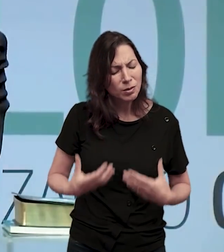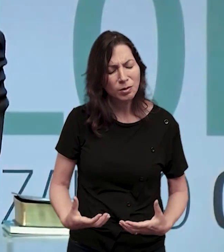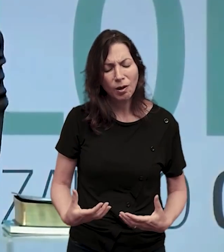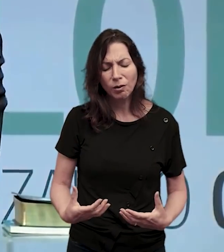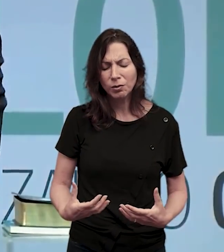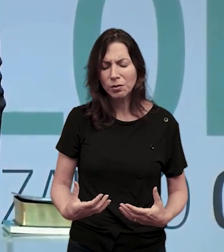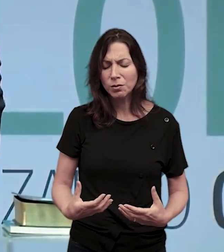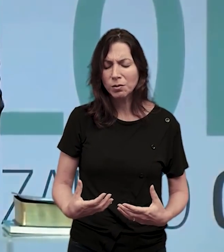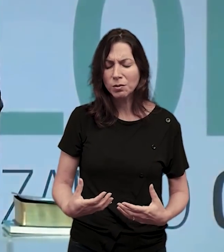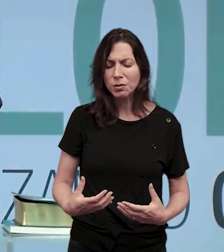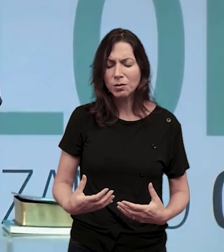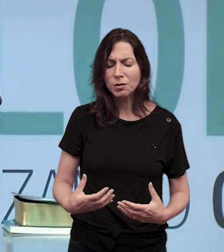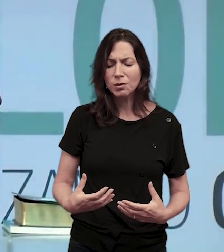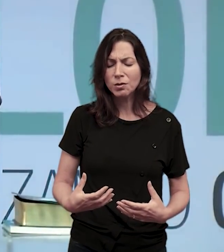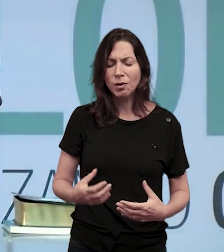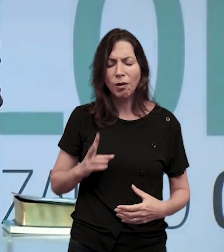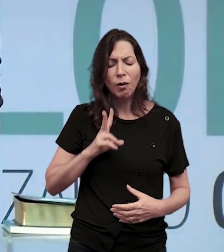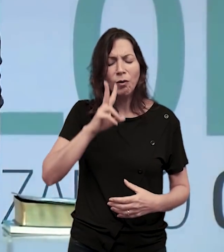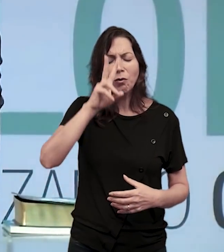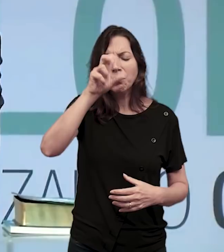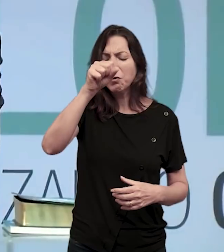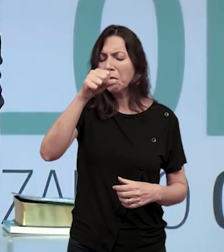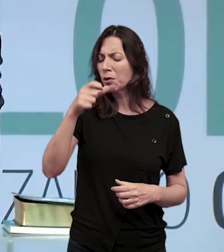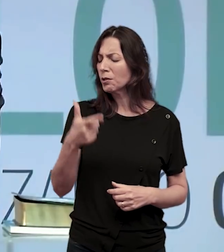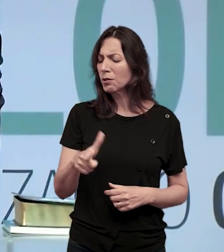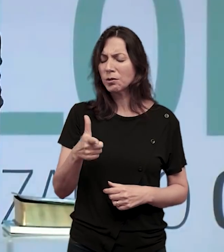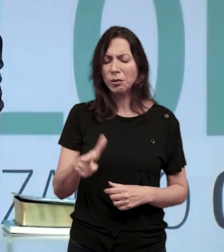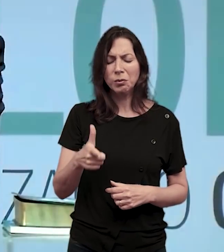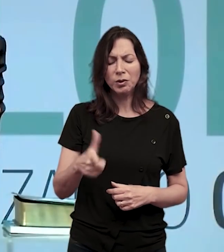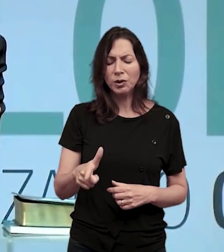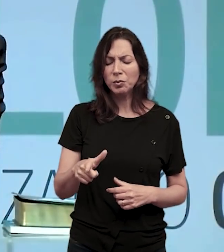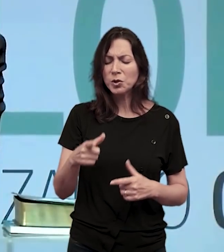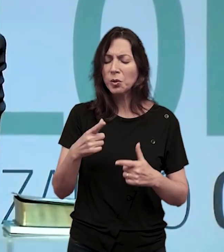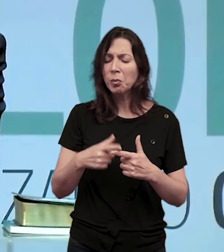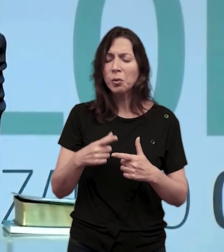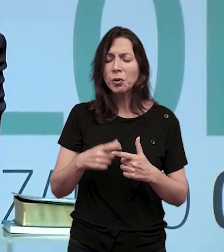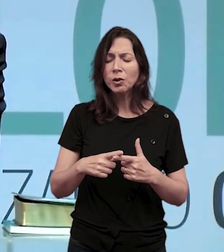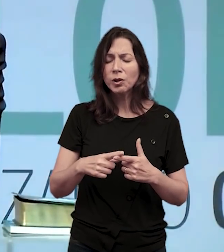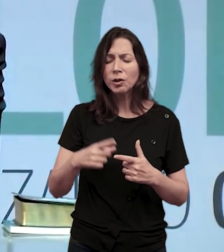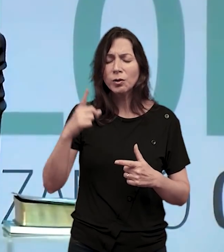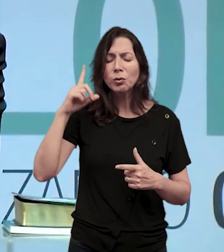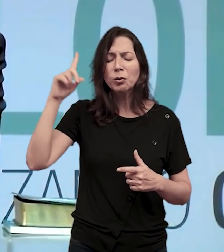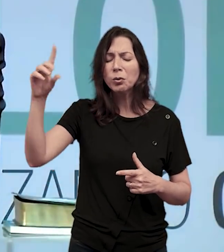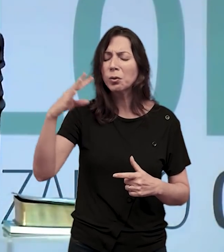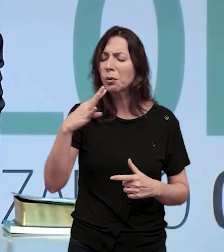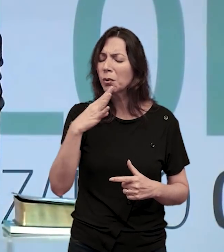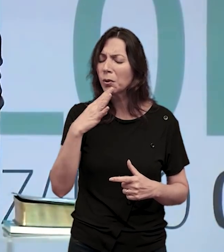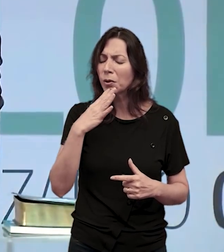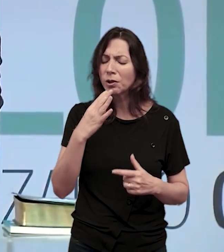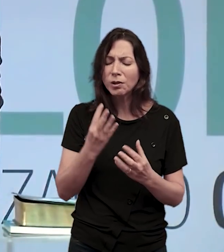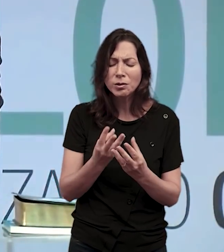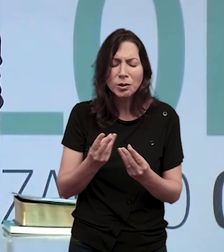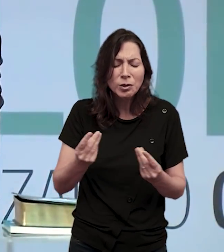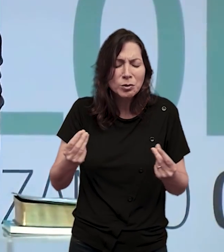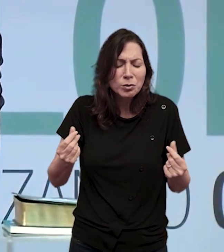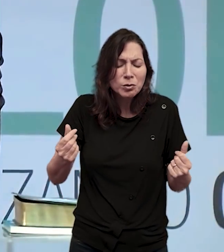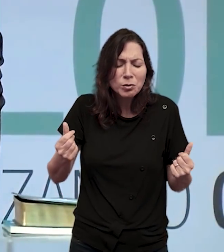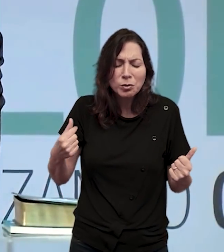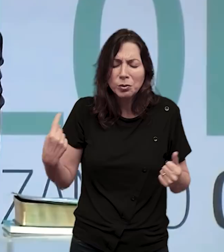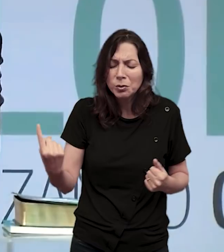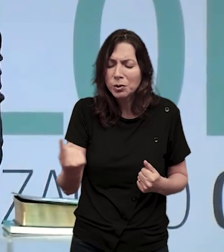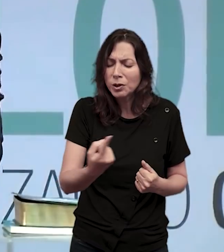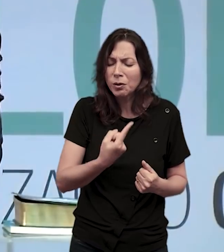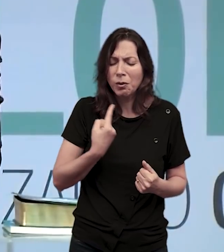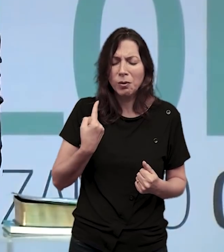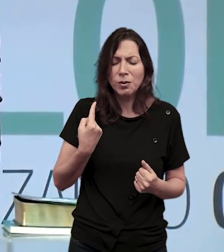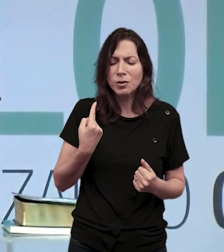que nós não temos forças em nós mesmos, porque Tu conheces a nossa estrutura, Tu sabes que somos pó,